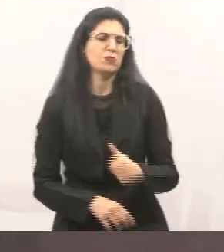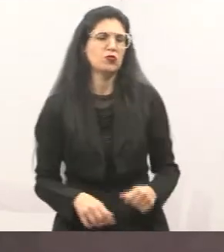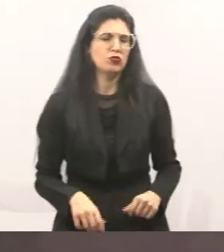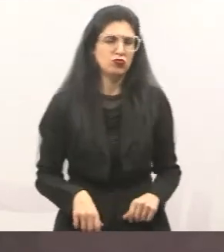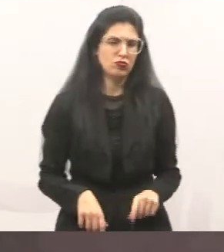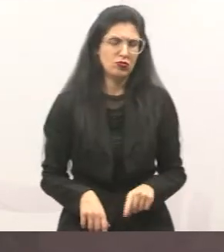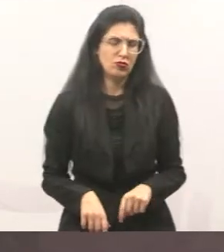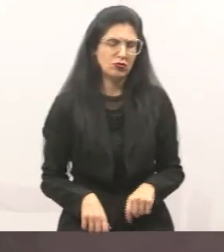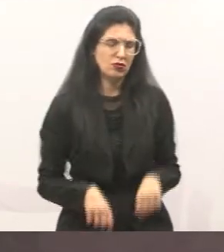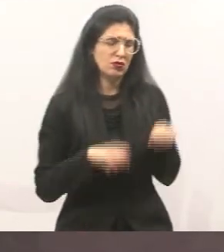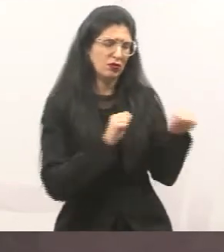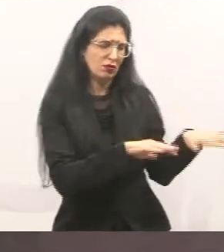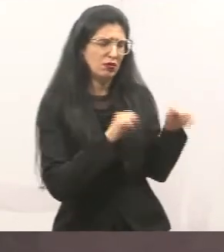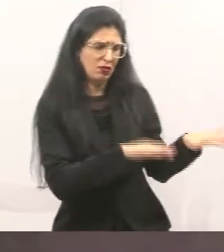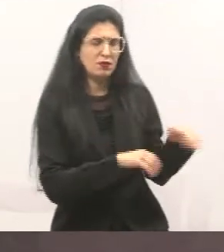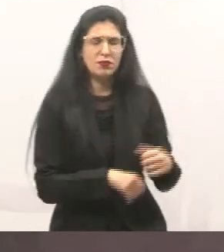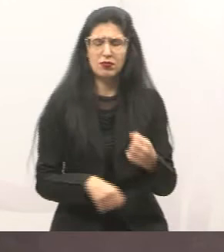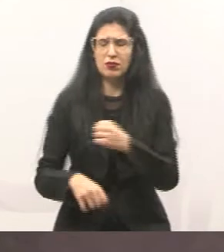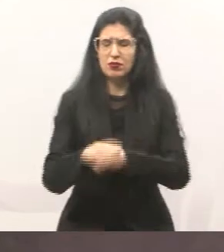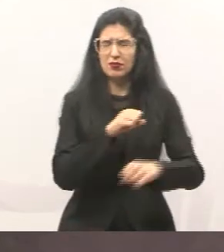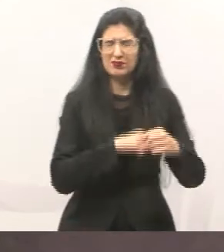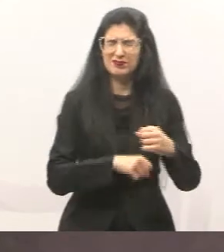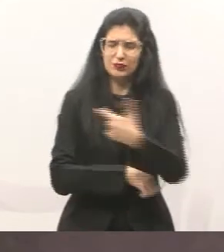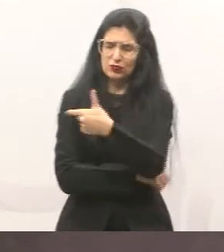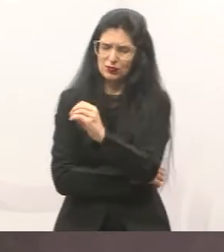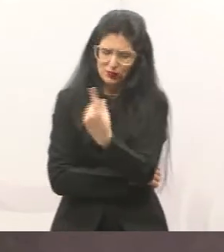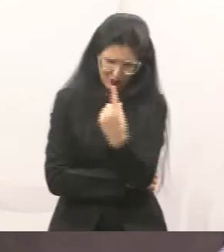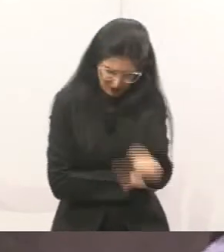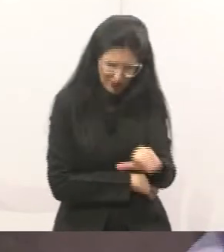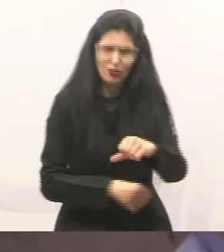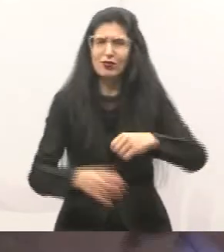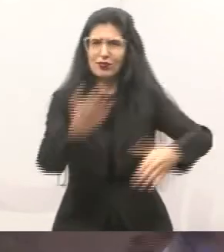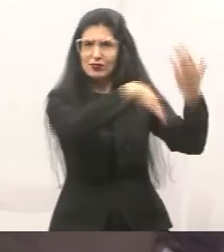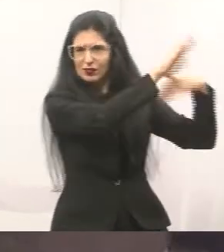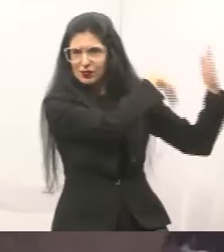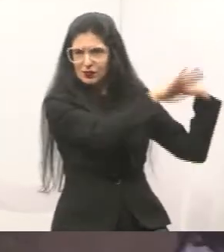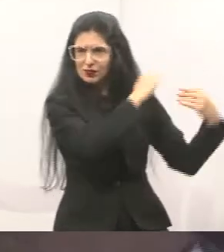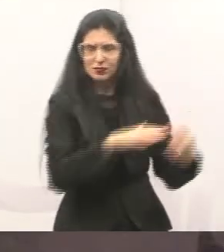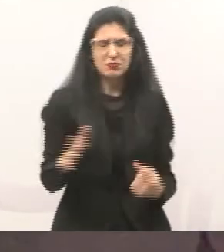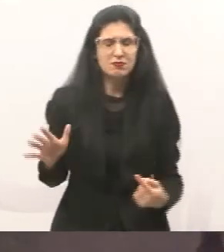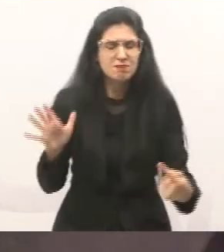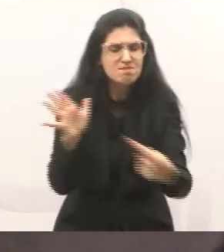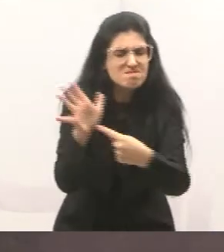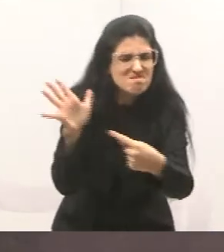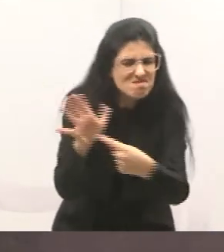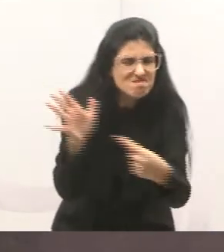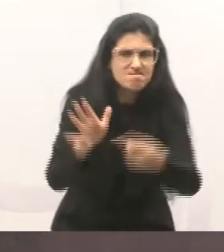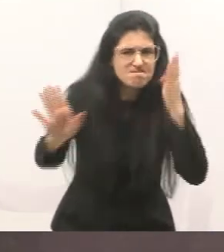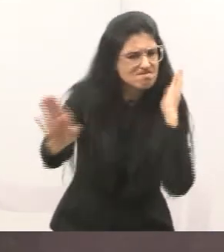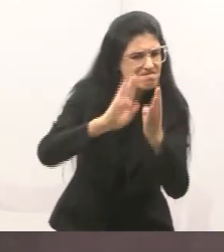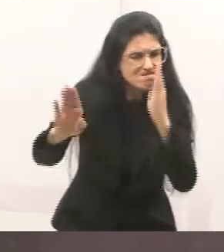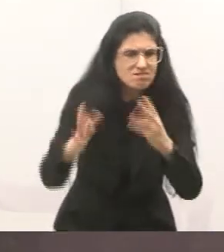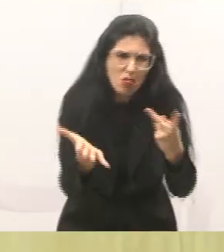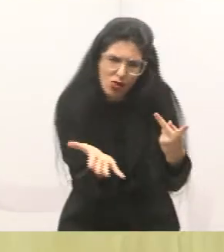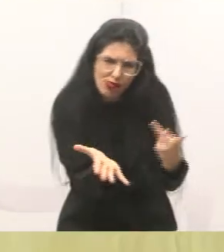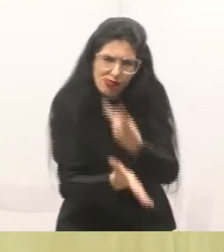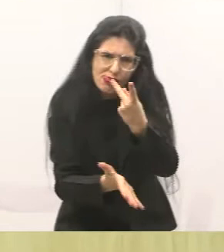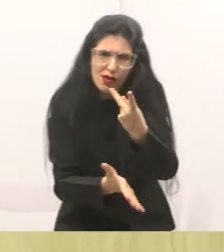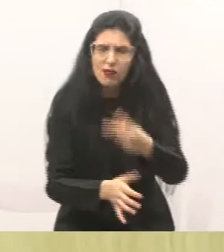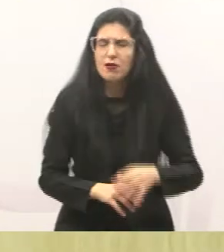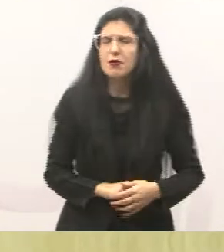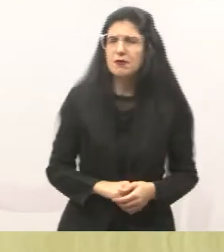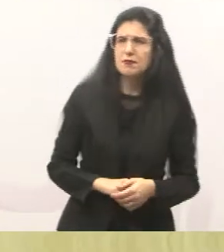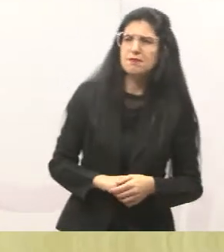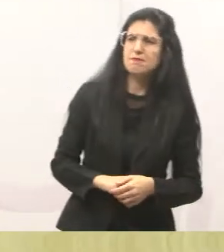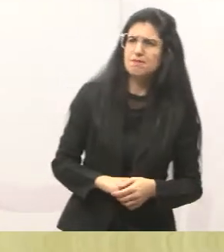2019, pela Portaria nº 72 de 2019, com o objetivo de apurar denúncias de possíveis irregularidades na